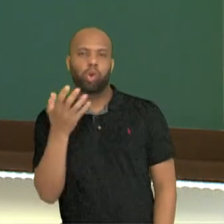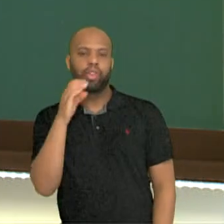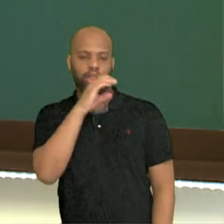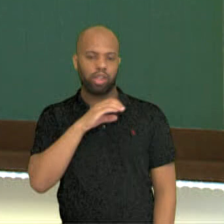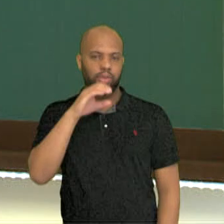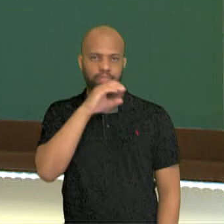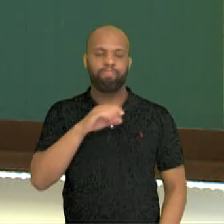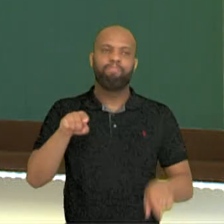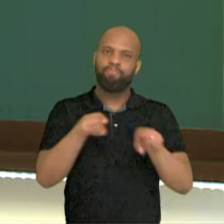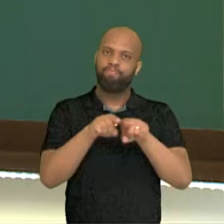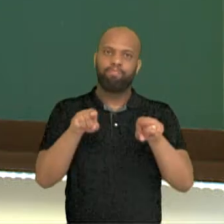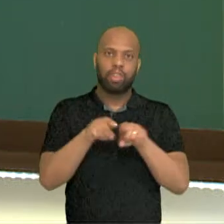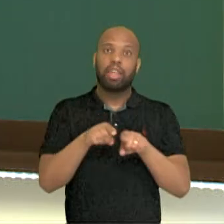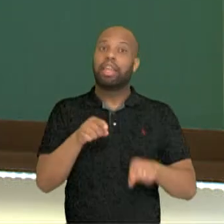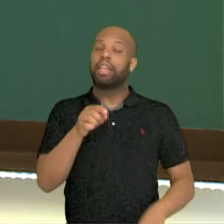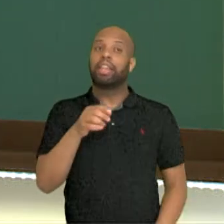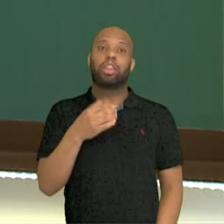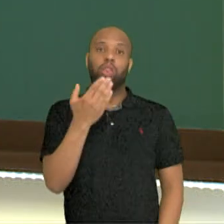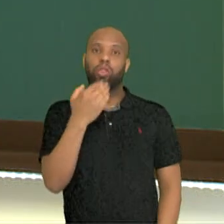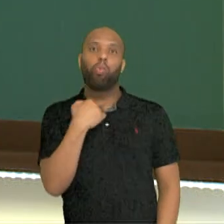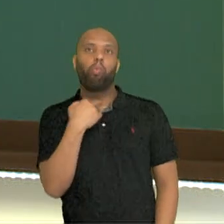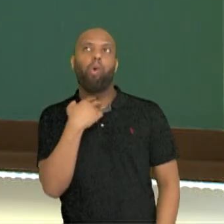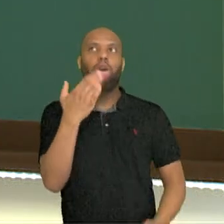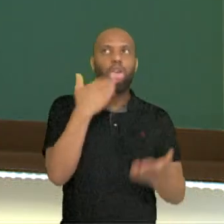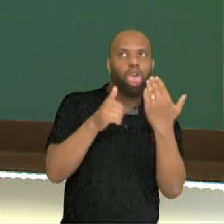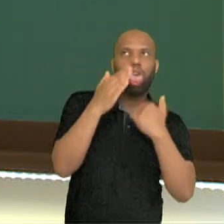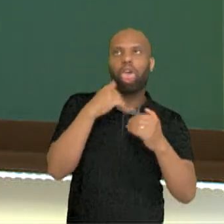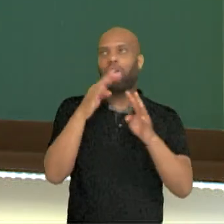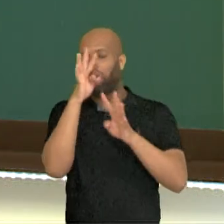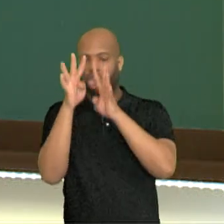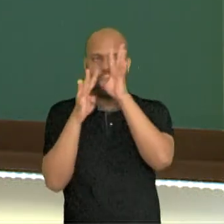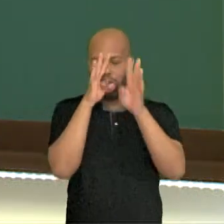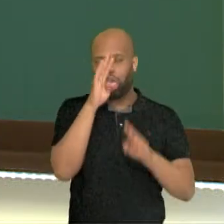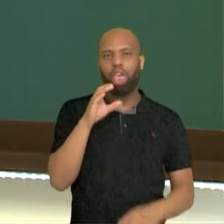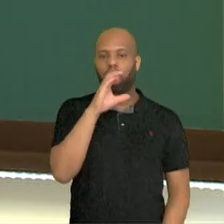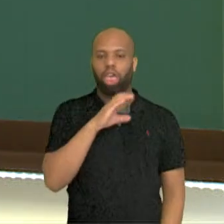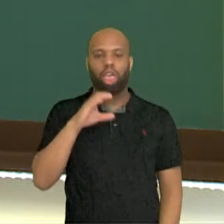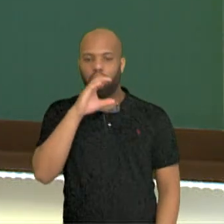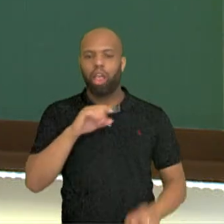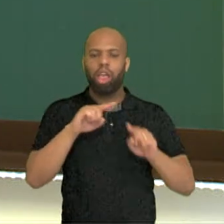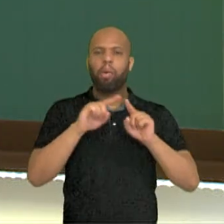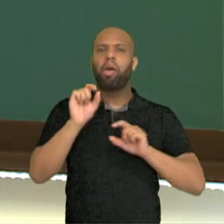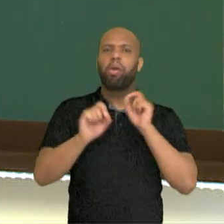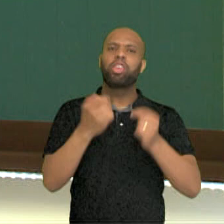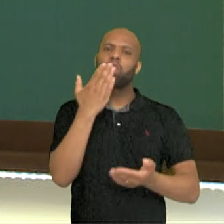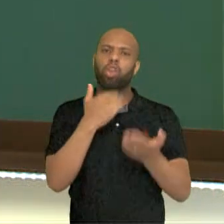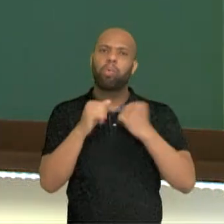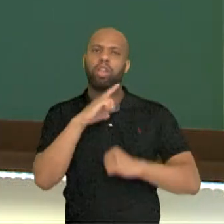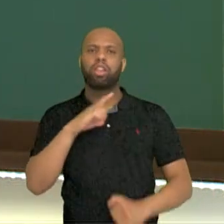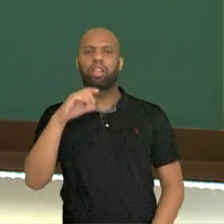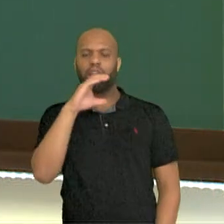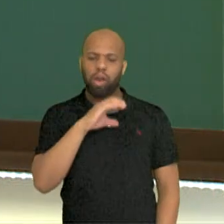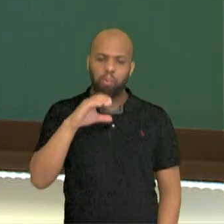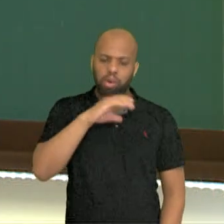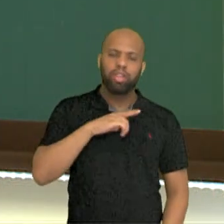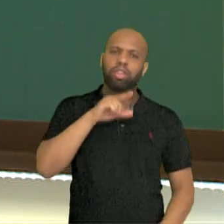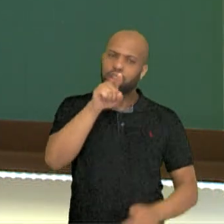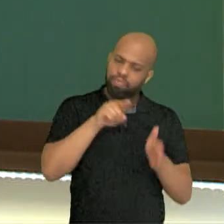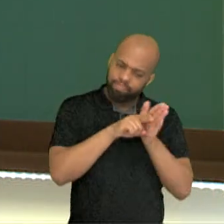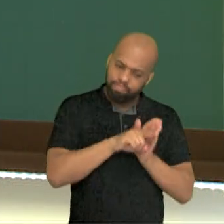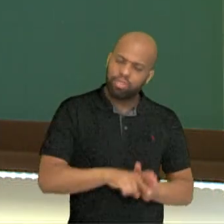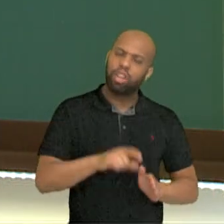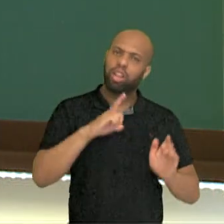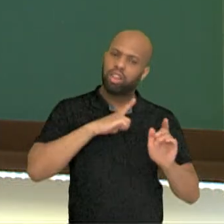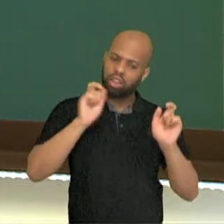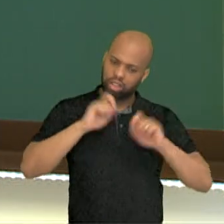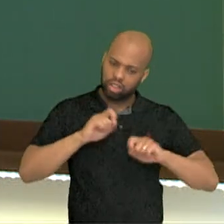não podemos ingerir muito carboidrato. Professora, mas em que alimentos que tem carboidratos? Você tem que pesquisar.